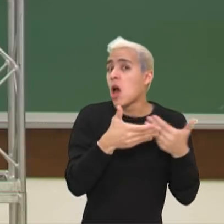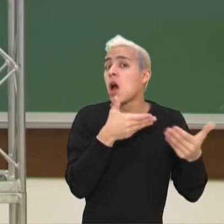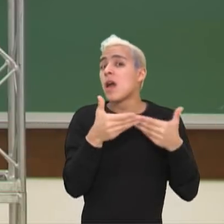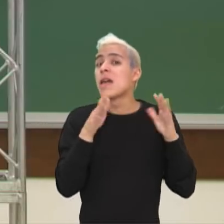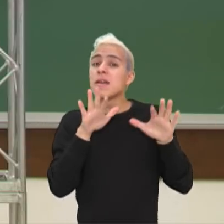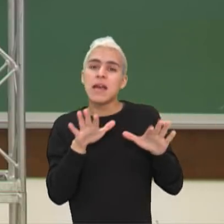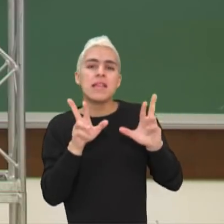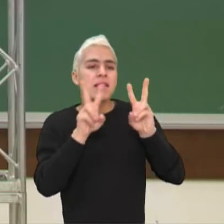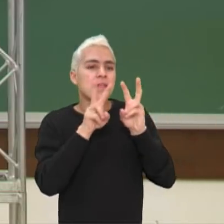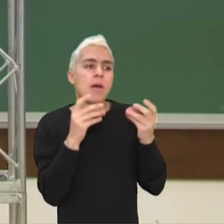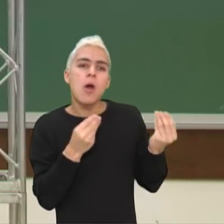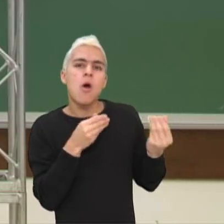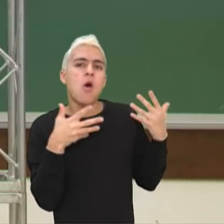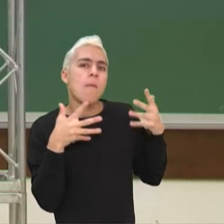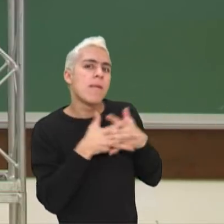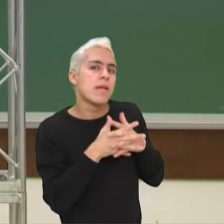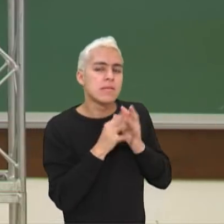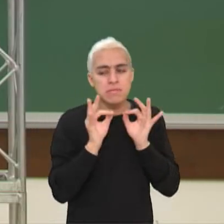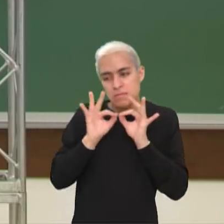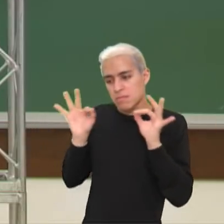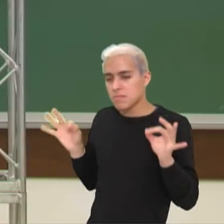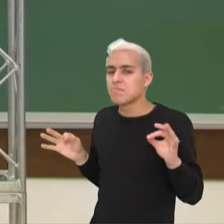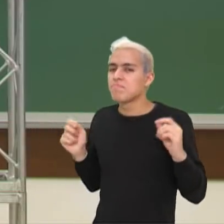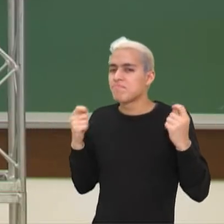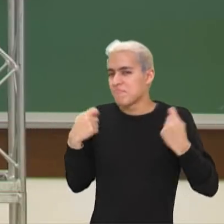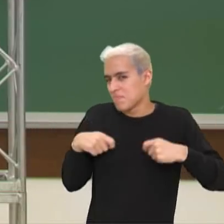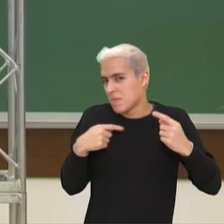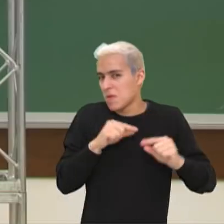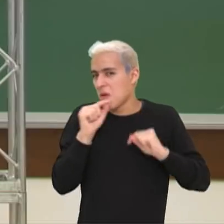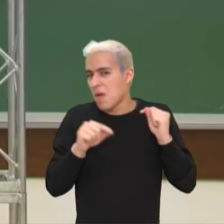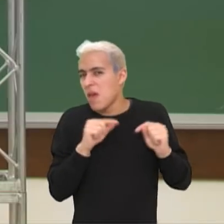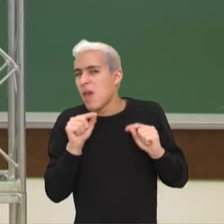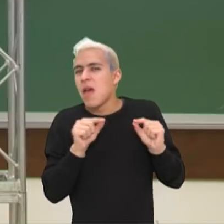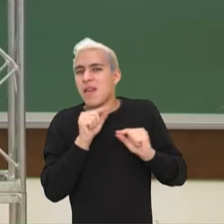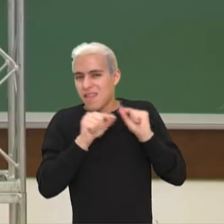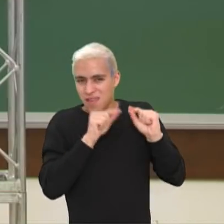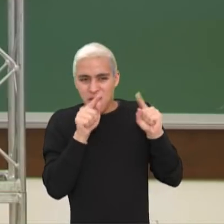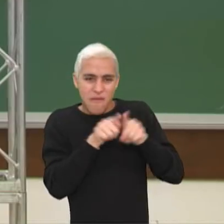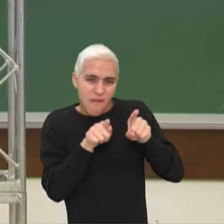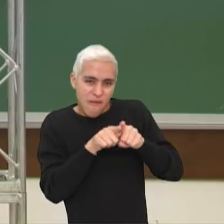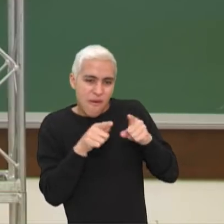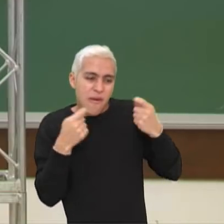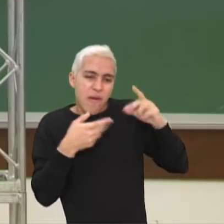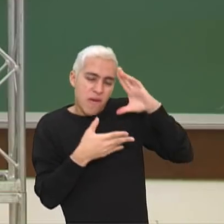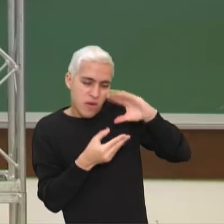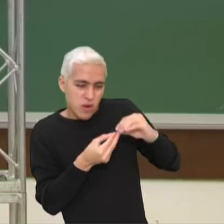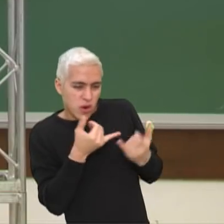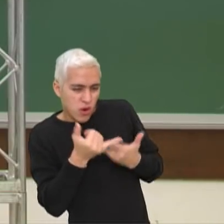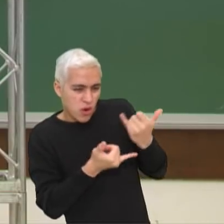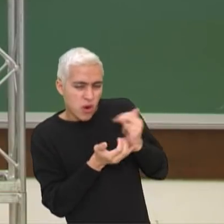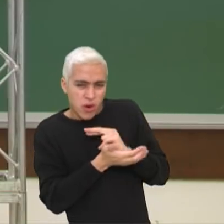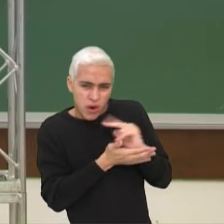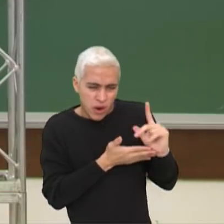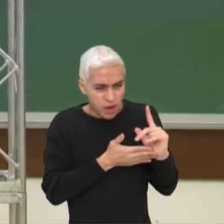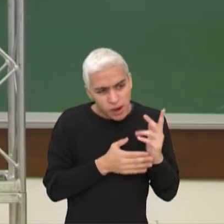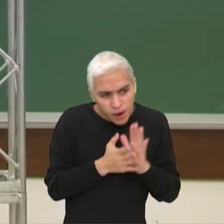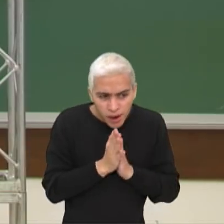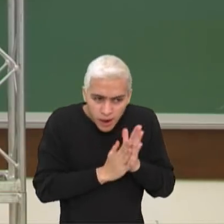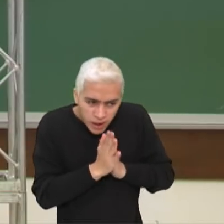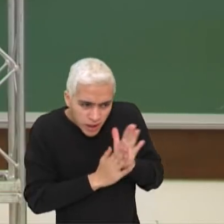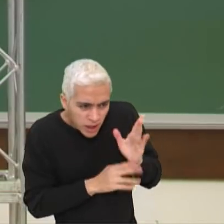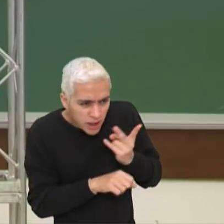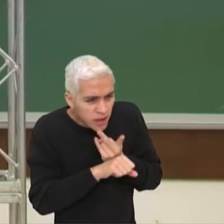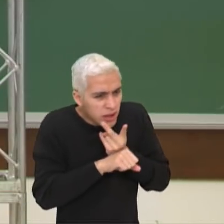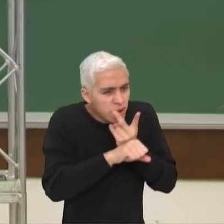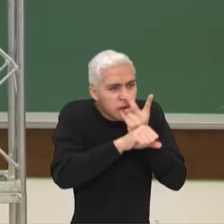é a complexidade do jogo. Mas eu preciso, como a gente falou no começo lá, eu preciso entender o jogo, buscar as regras, aprender